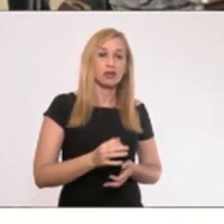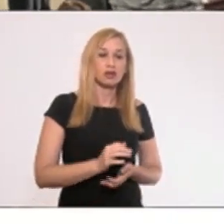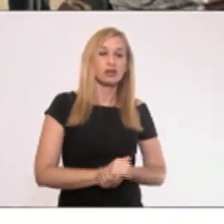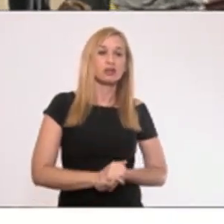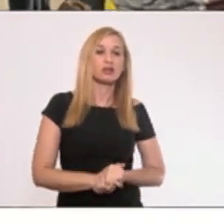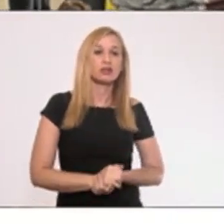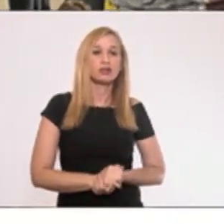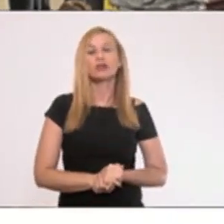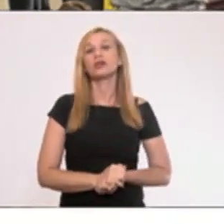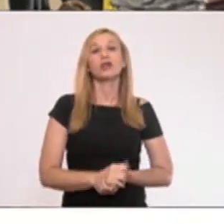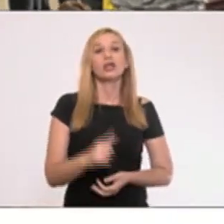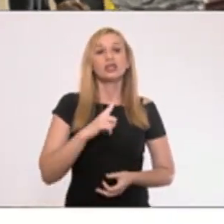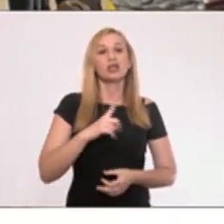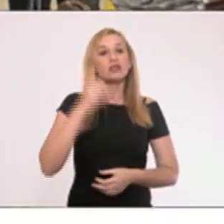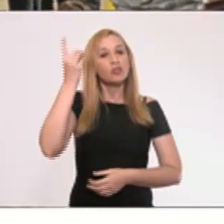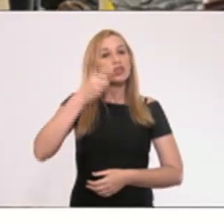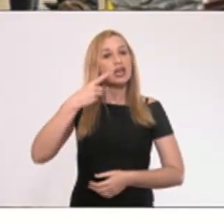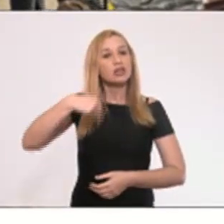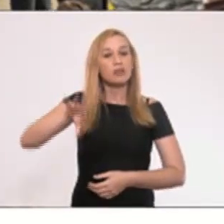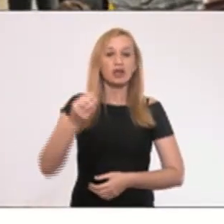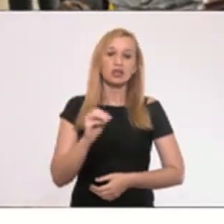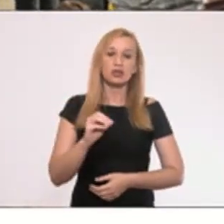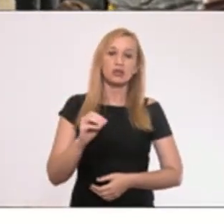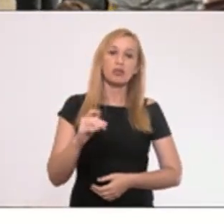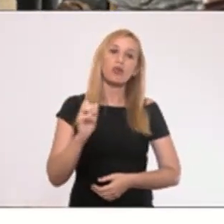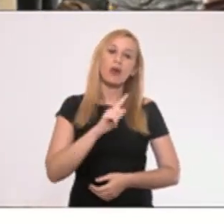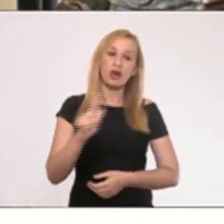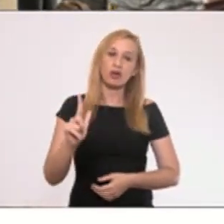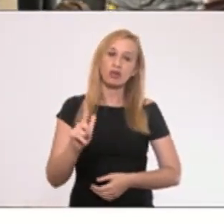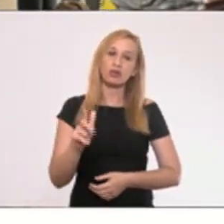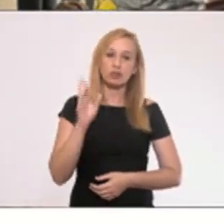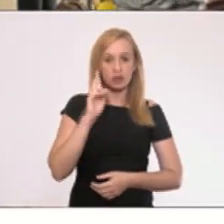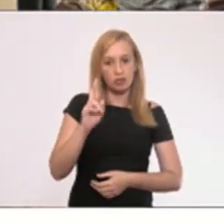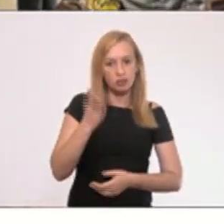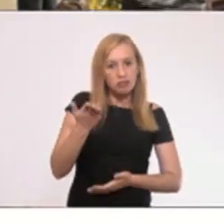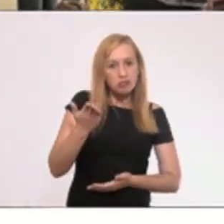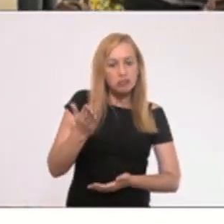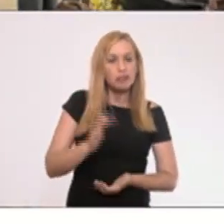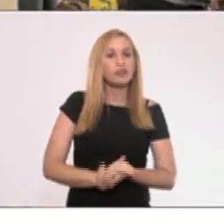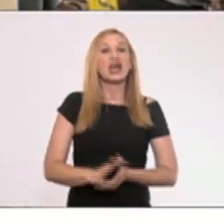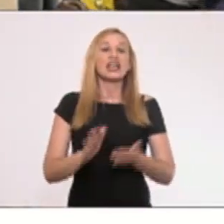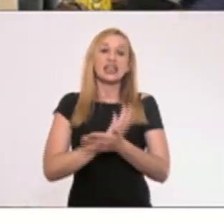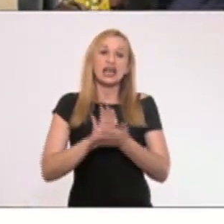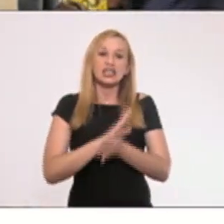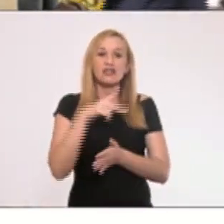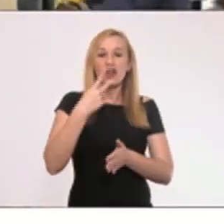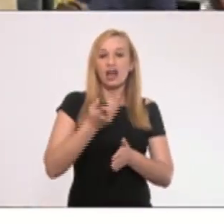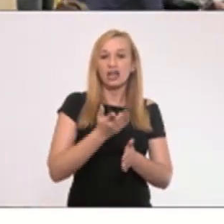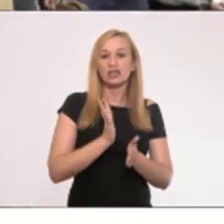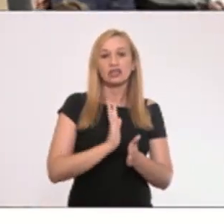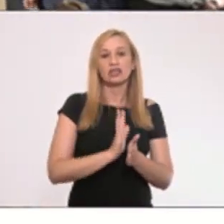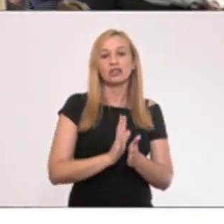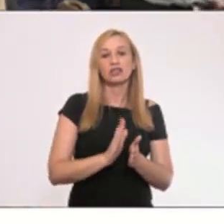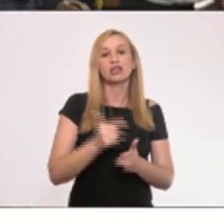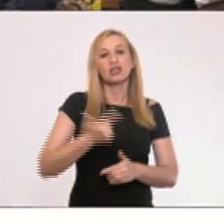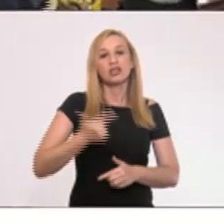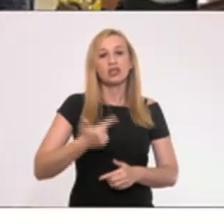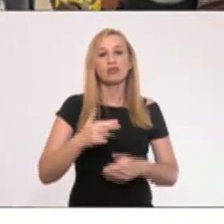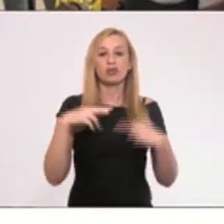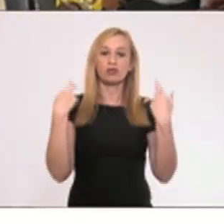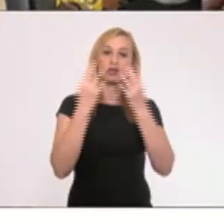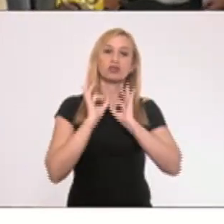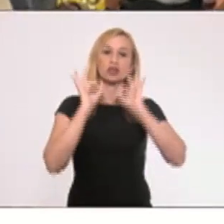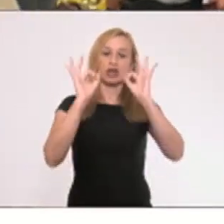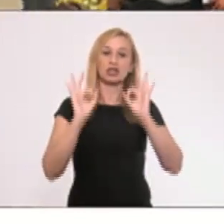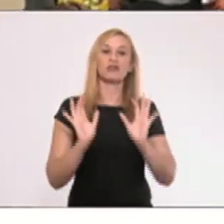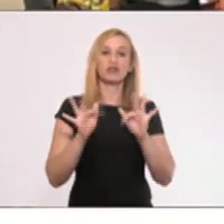Tá, tem o do deputado Márcio Gualberto e de Vossa Excelência. Então, nada havendo a tratar na segunda sessão extraordinária,